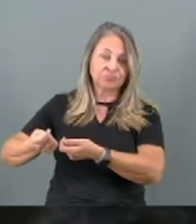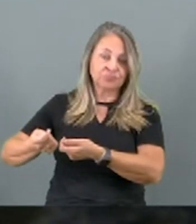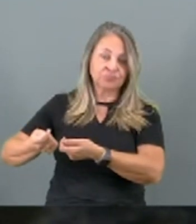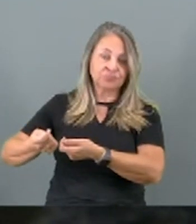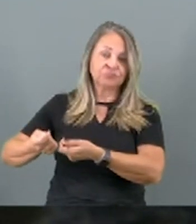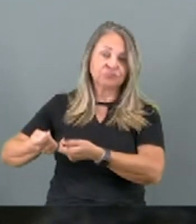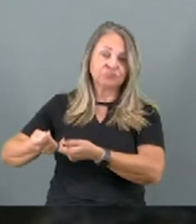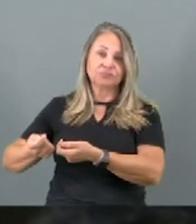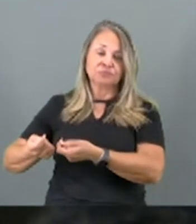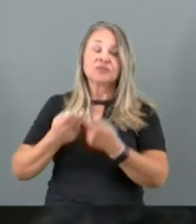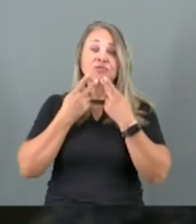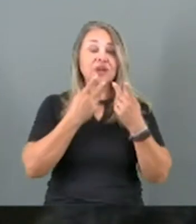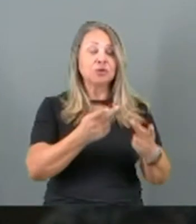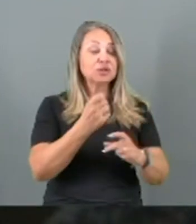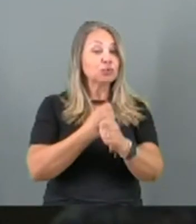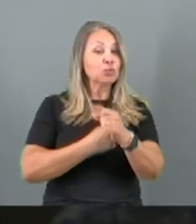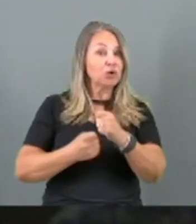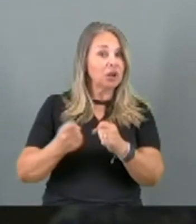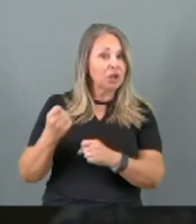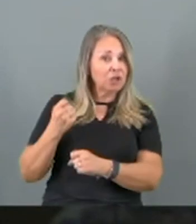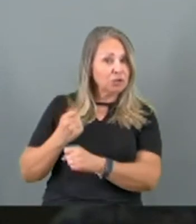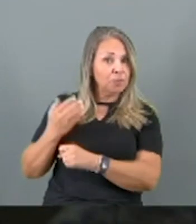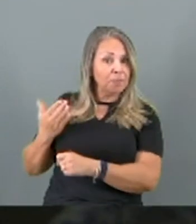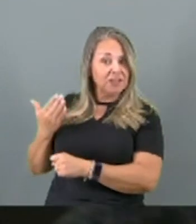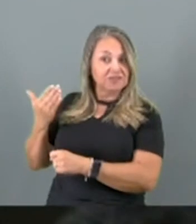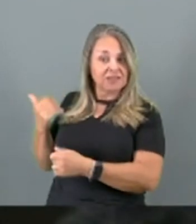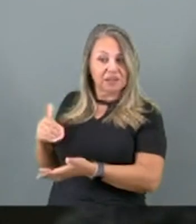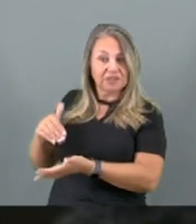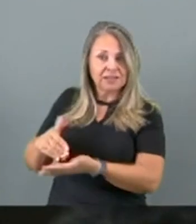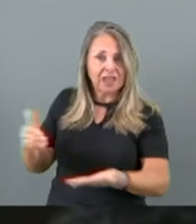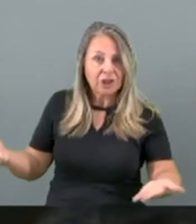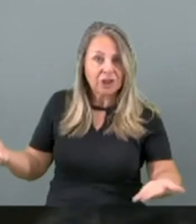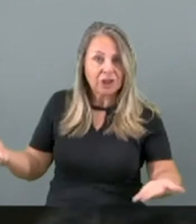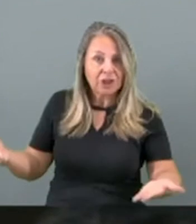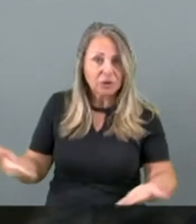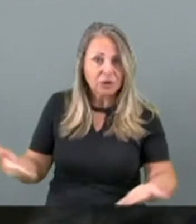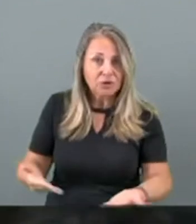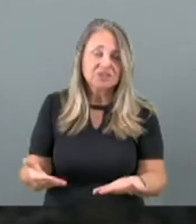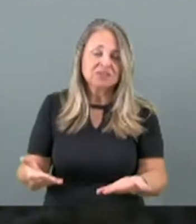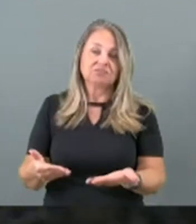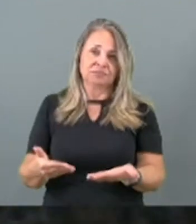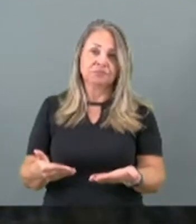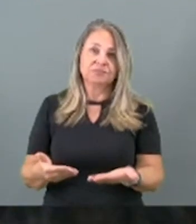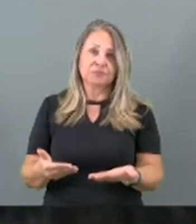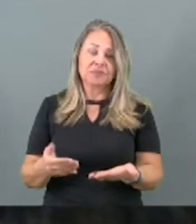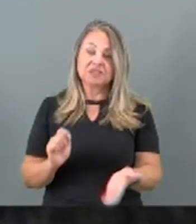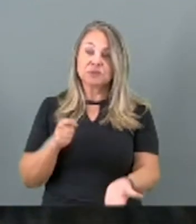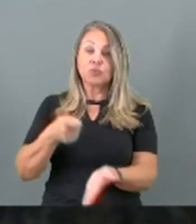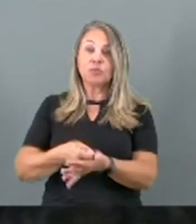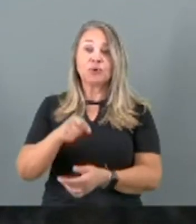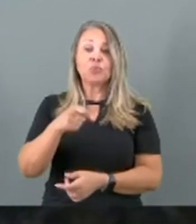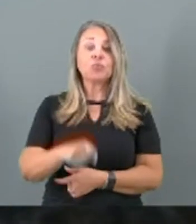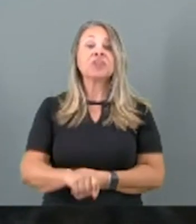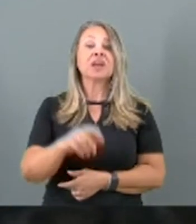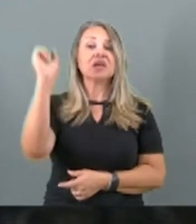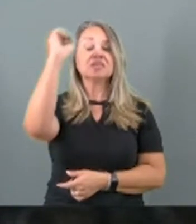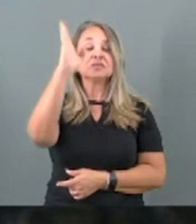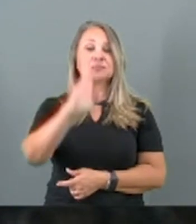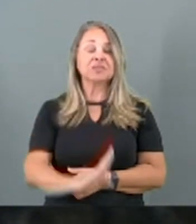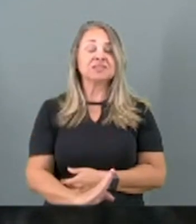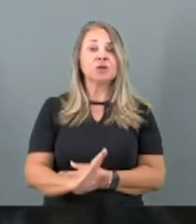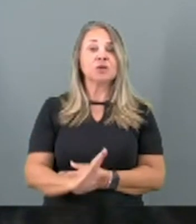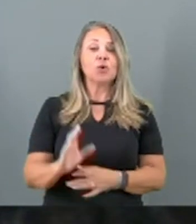visto do ano passado para esse ano 11% aos se comprou nesse país num total de